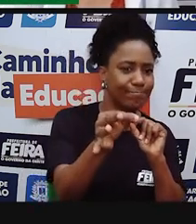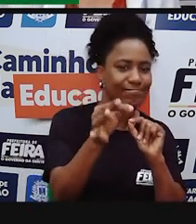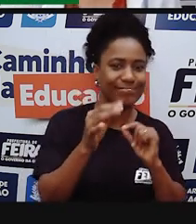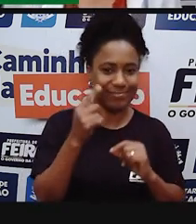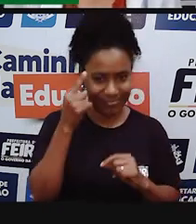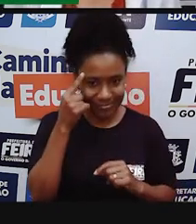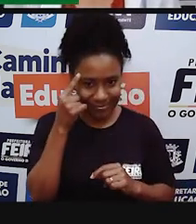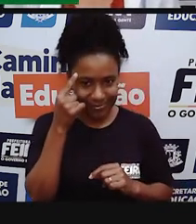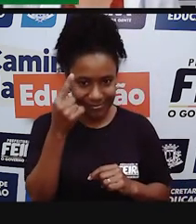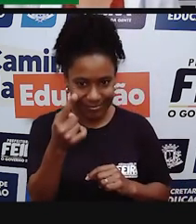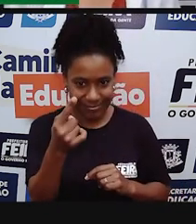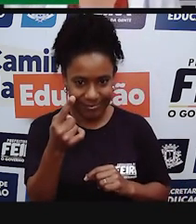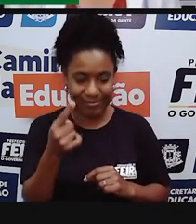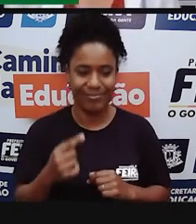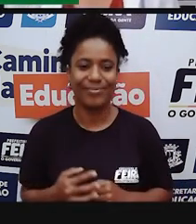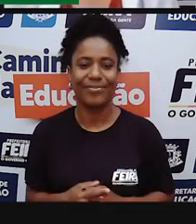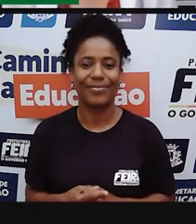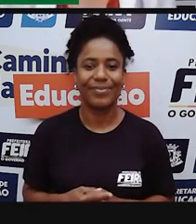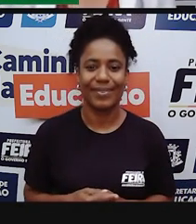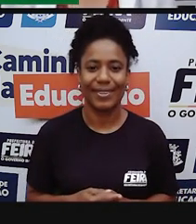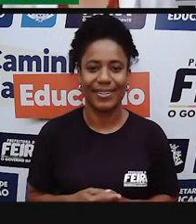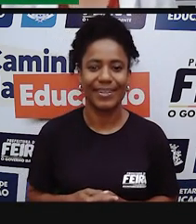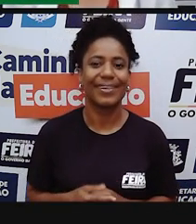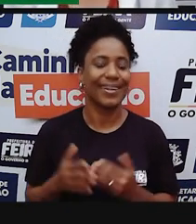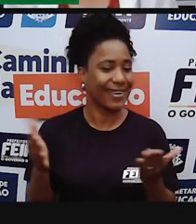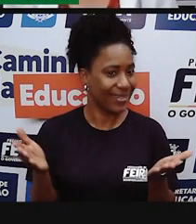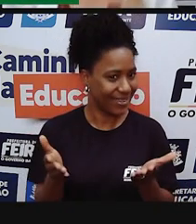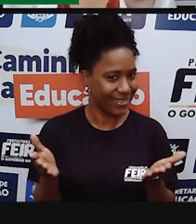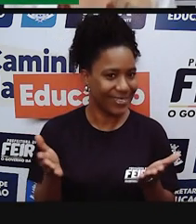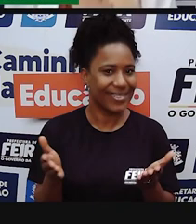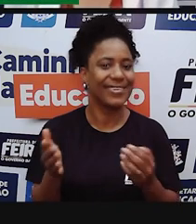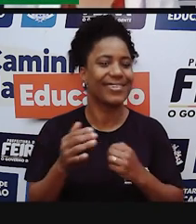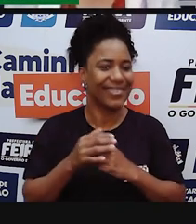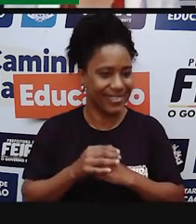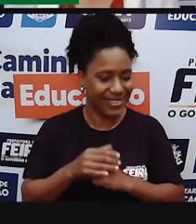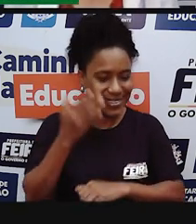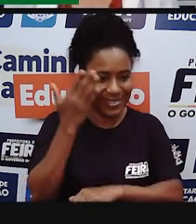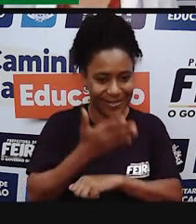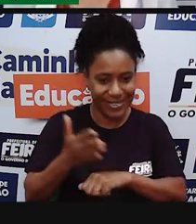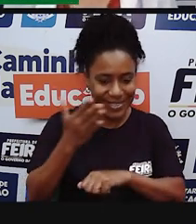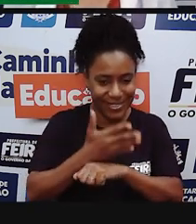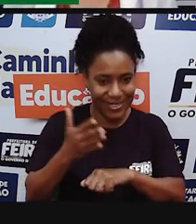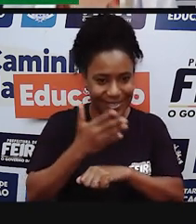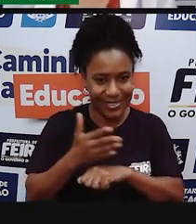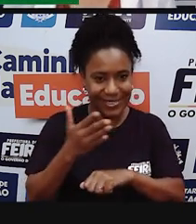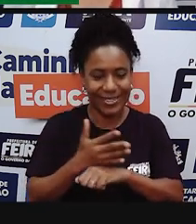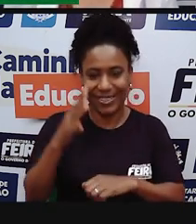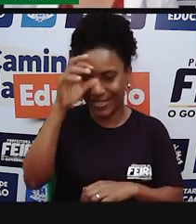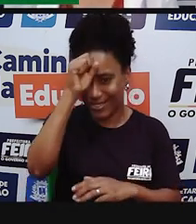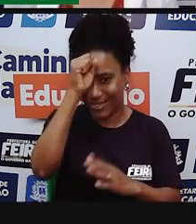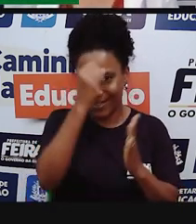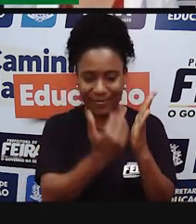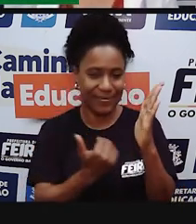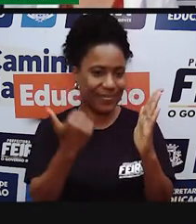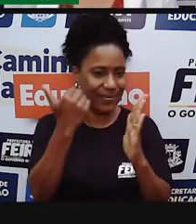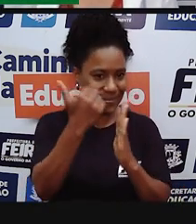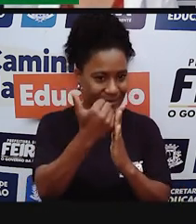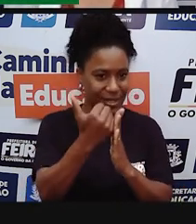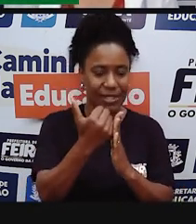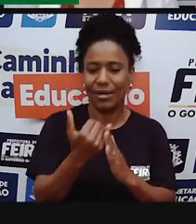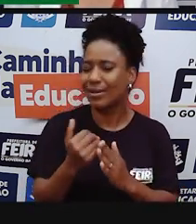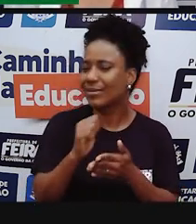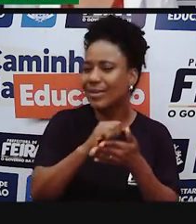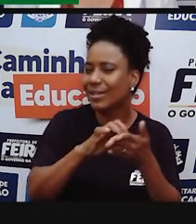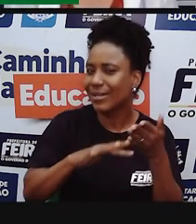dois são leque Então vamos agora conhecer o desafio da